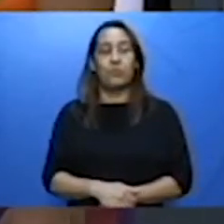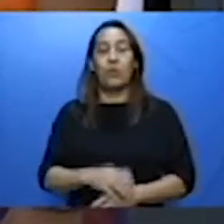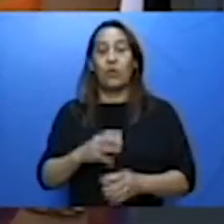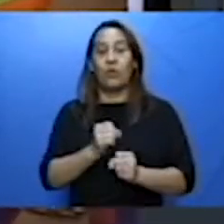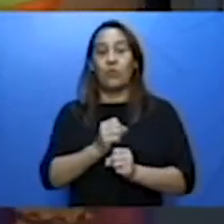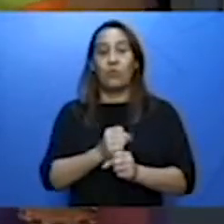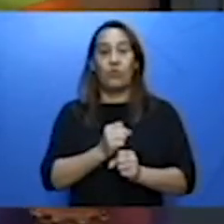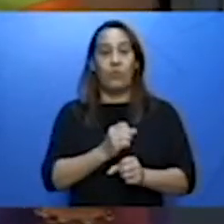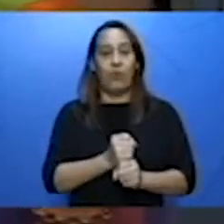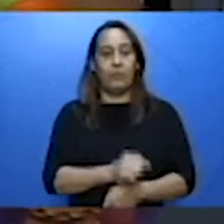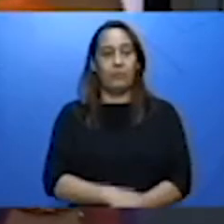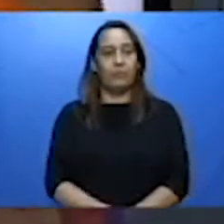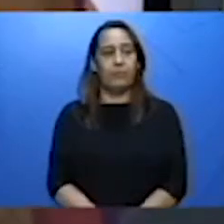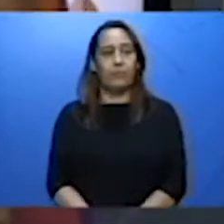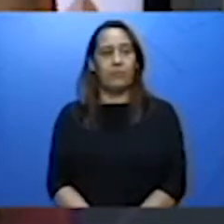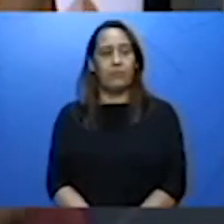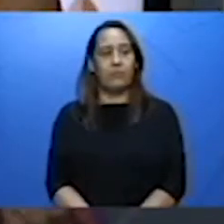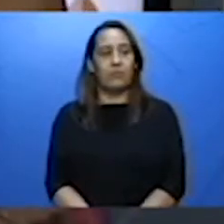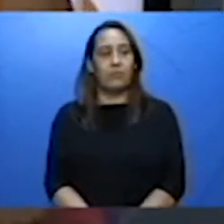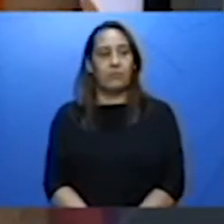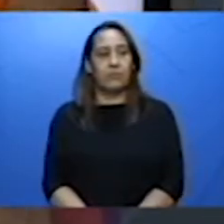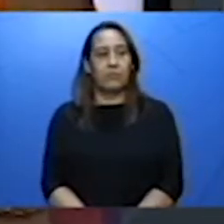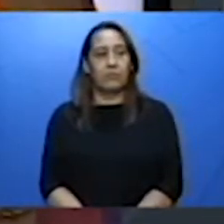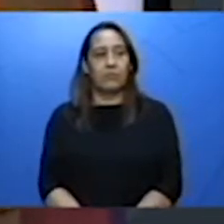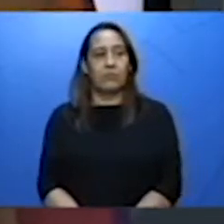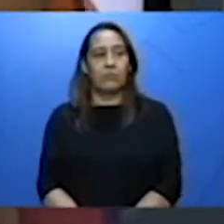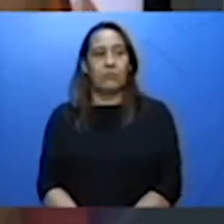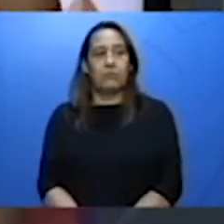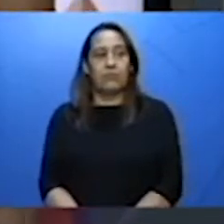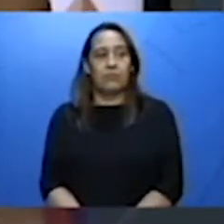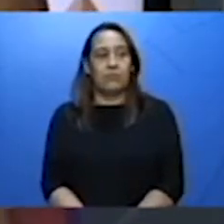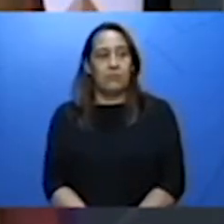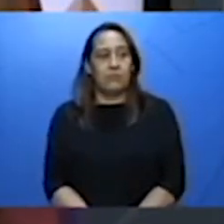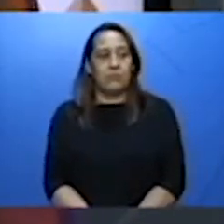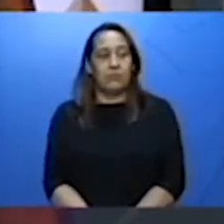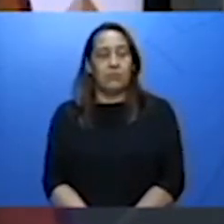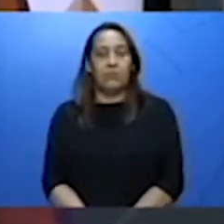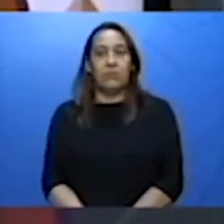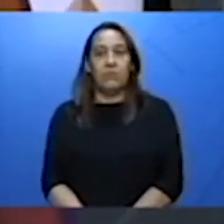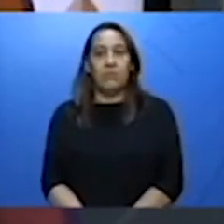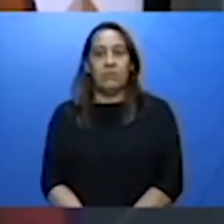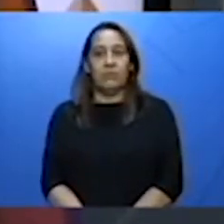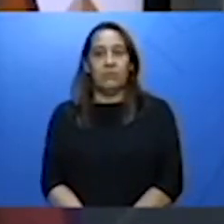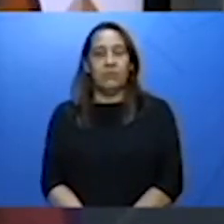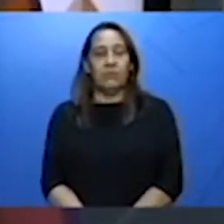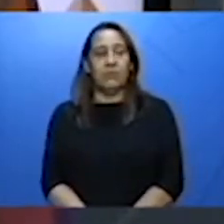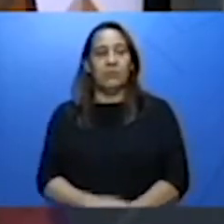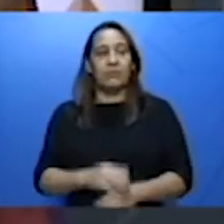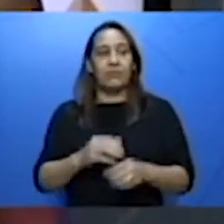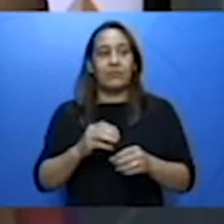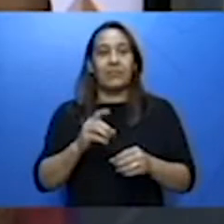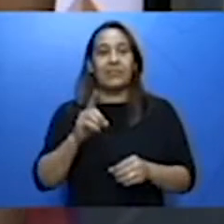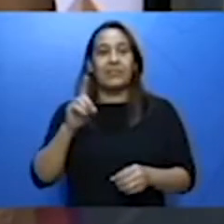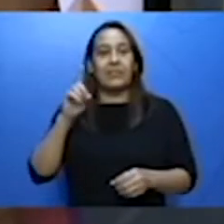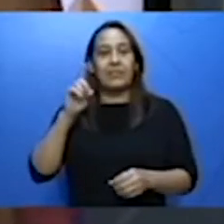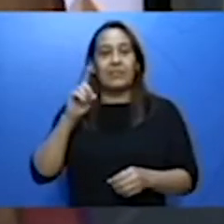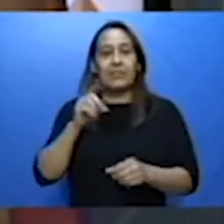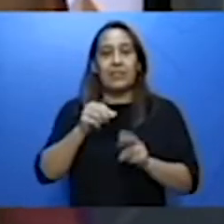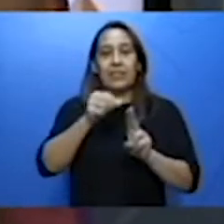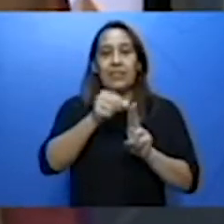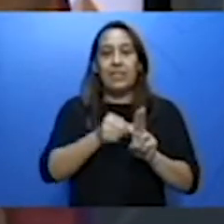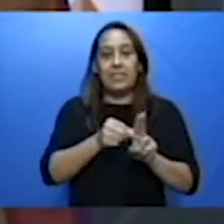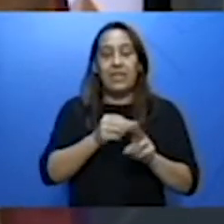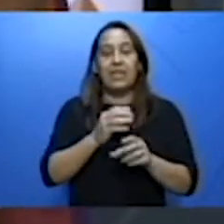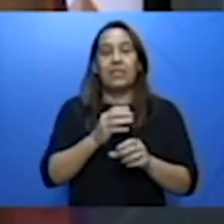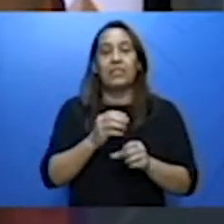ok. E eu continuo agrupando. O que que eu posso fazer aqui, ó? Dezena com dezena. O que que